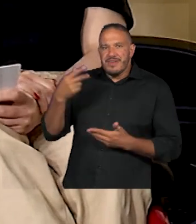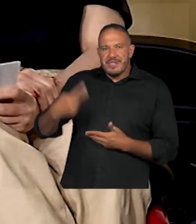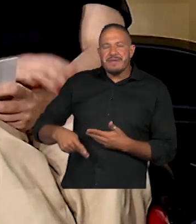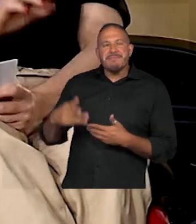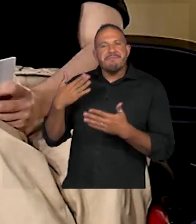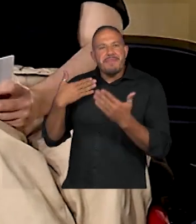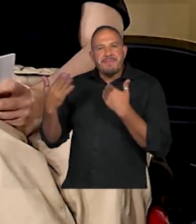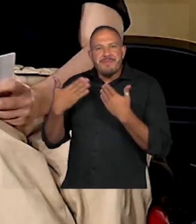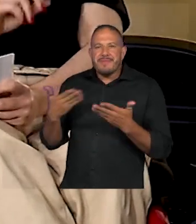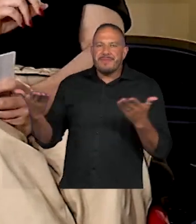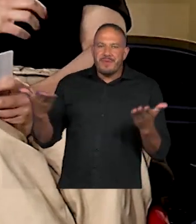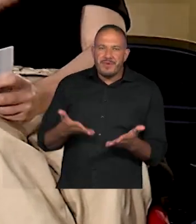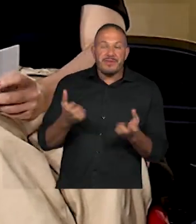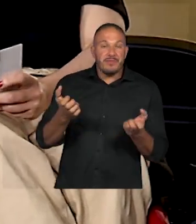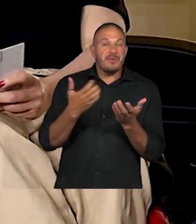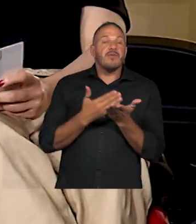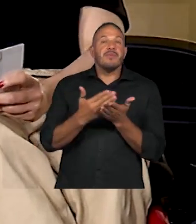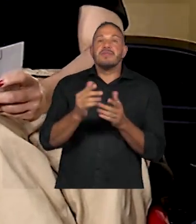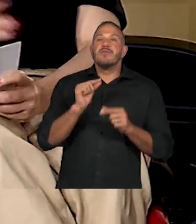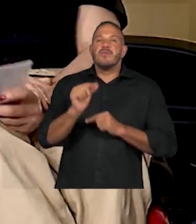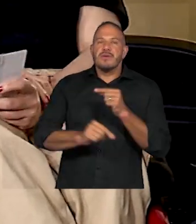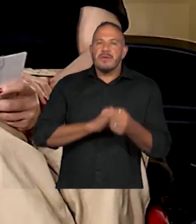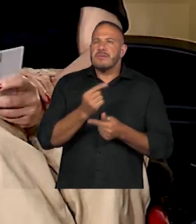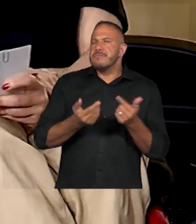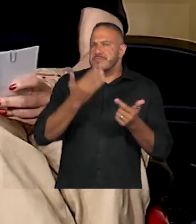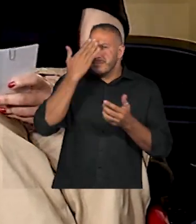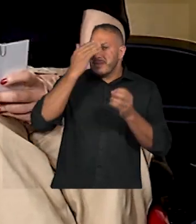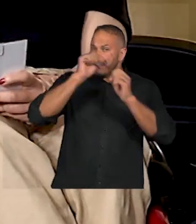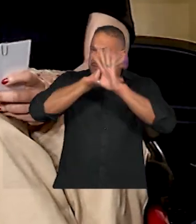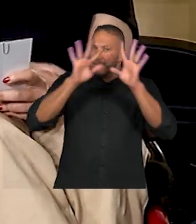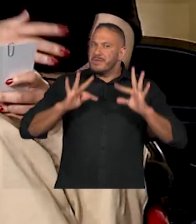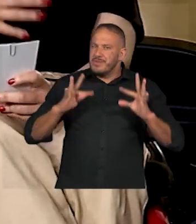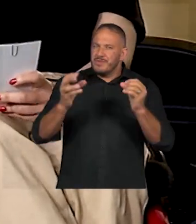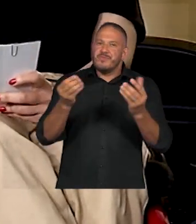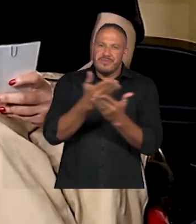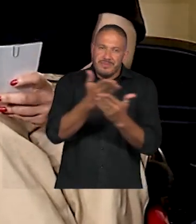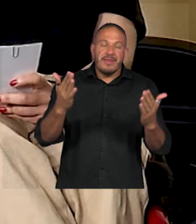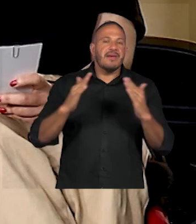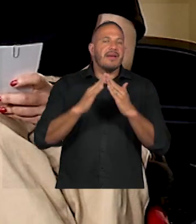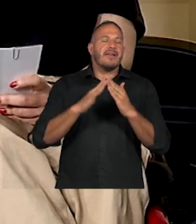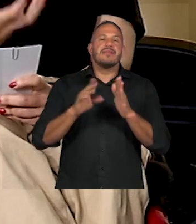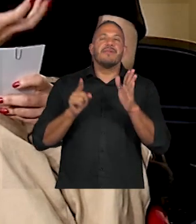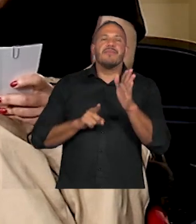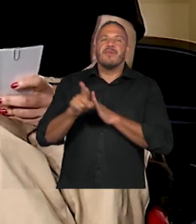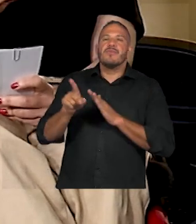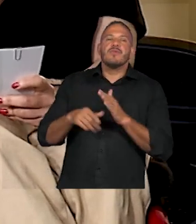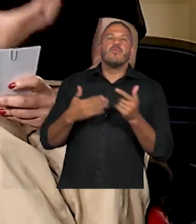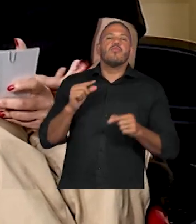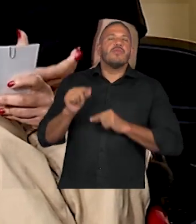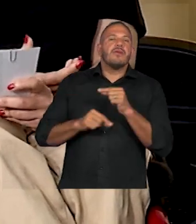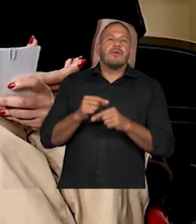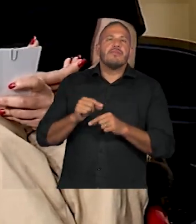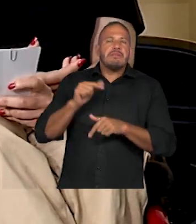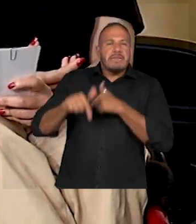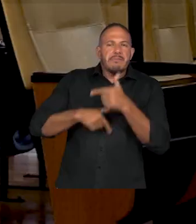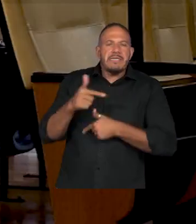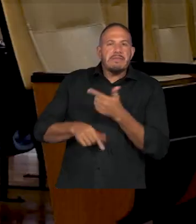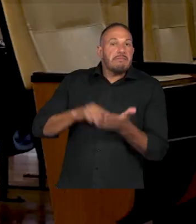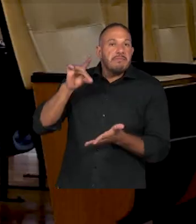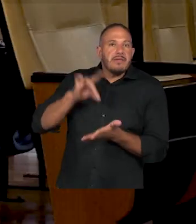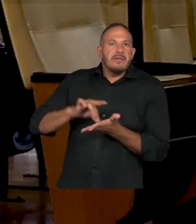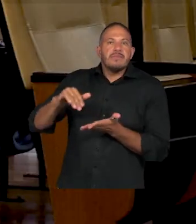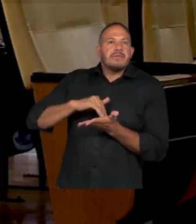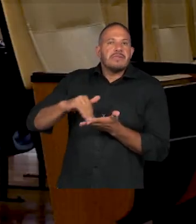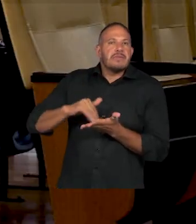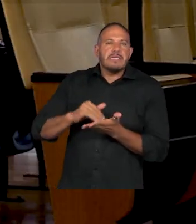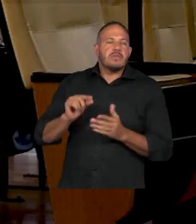esse papo. Eu queria começar para esclarecer, né, para todo mundo que está em casa, perguntando qual é de fato o trabalho da secretaria.